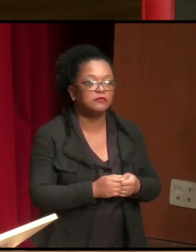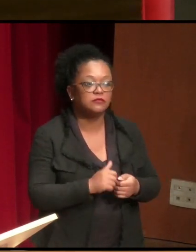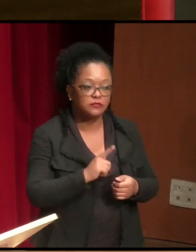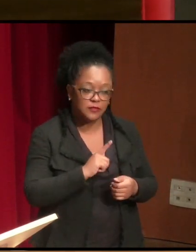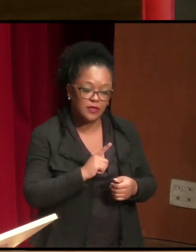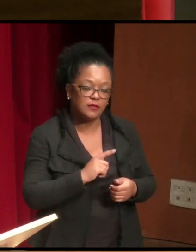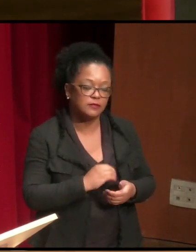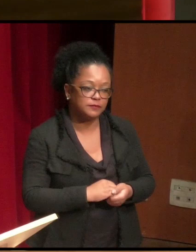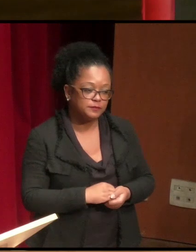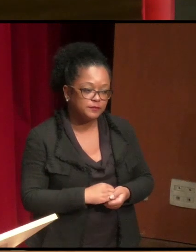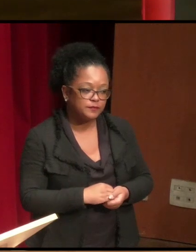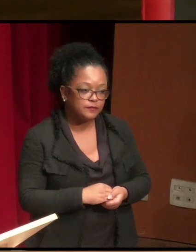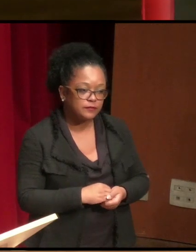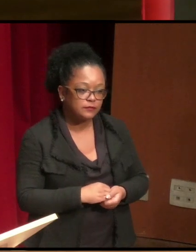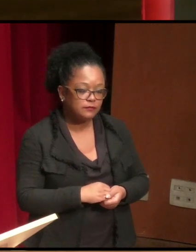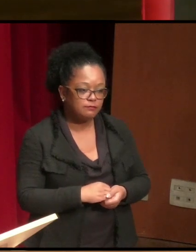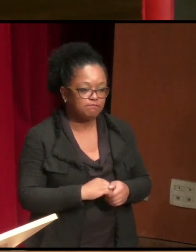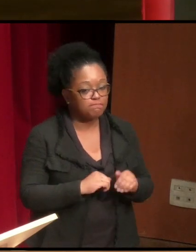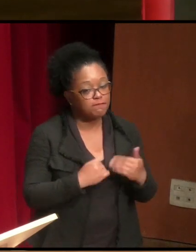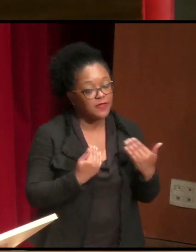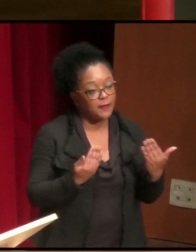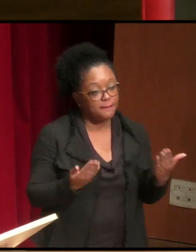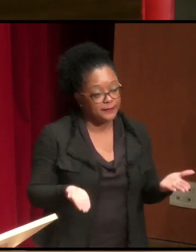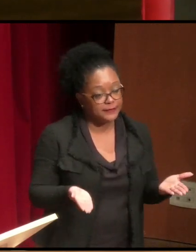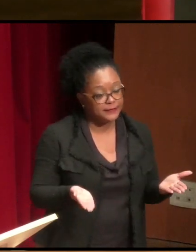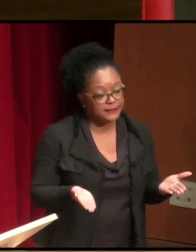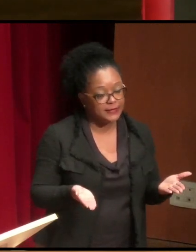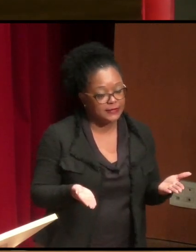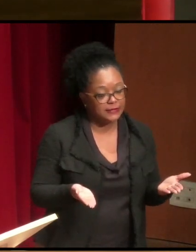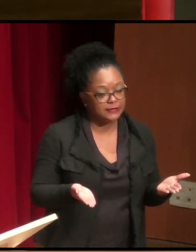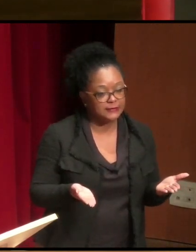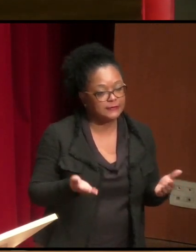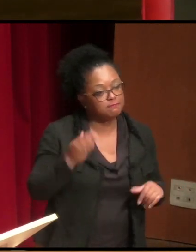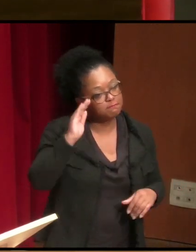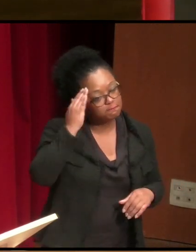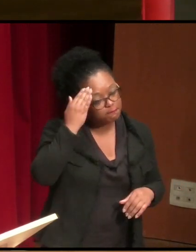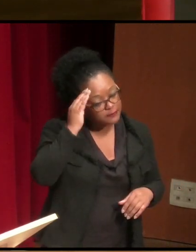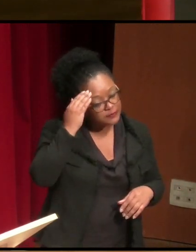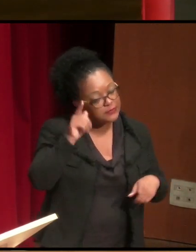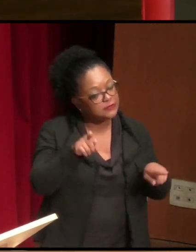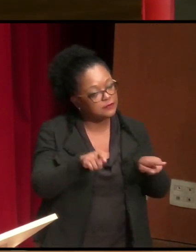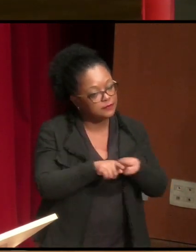aqui. Uhum. Então, agora, por outro lado, nós precisamos entender